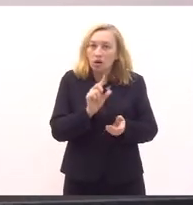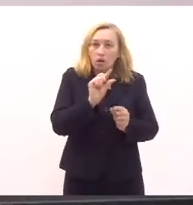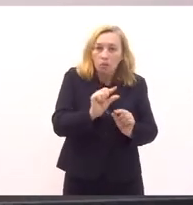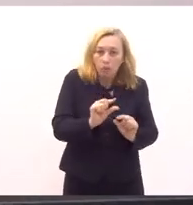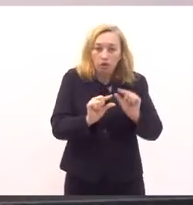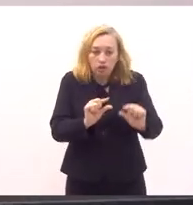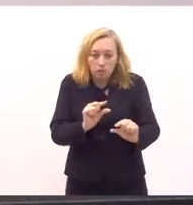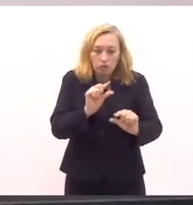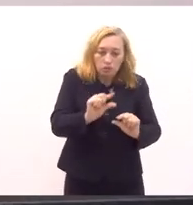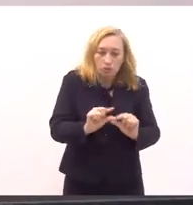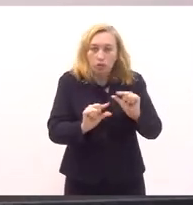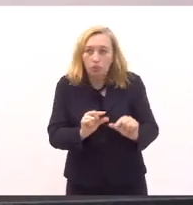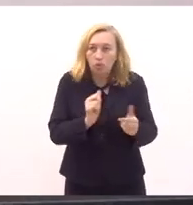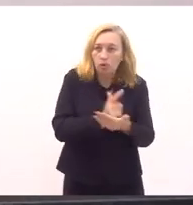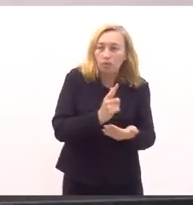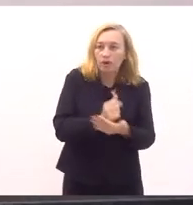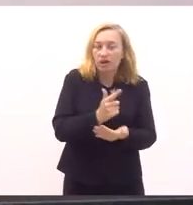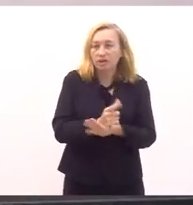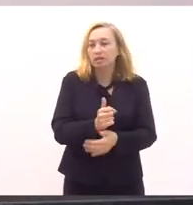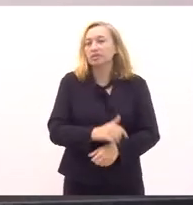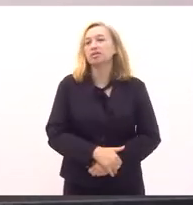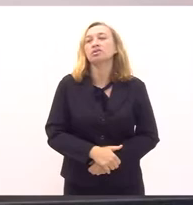Porque não dá para fazer tudo. Né?